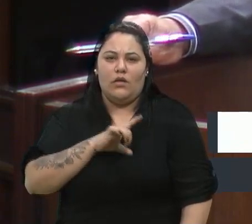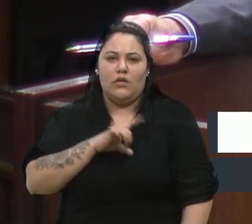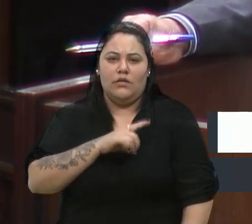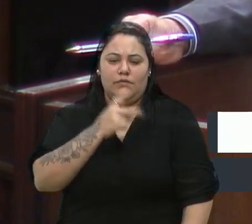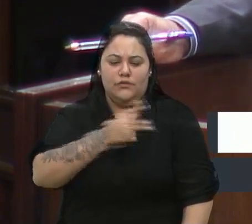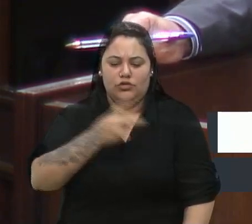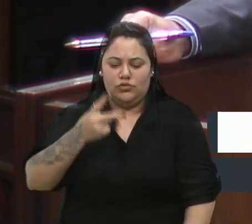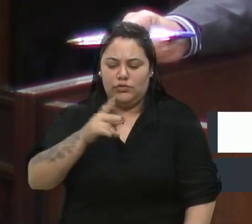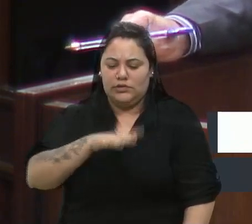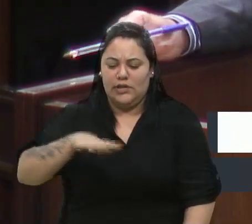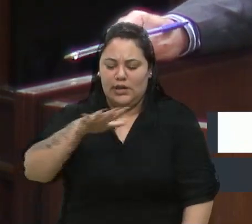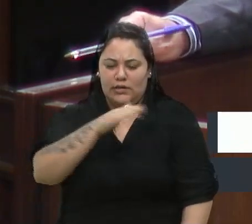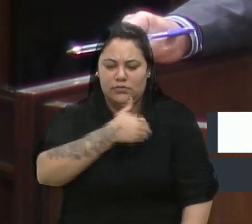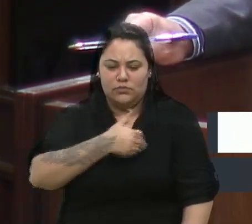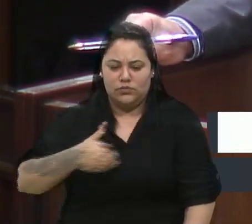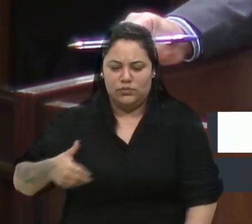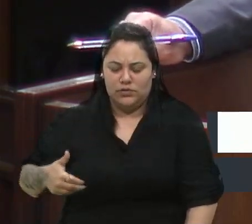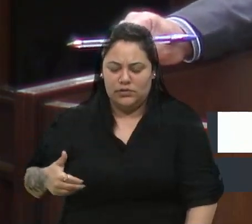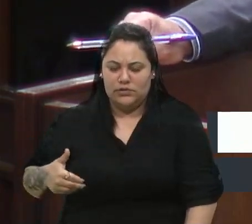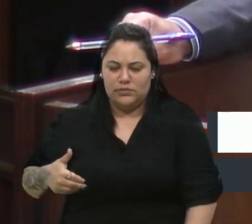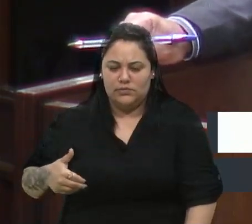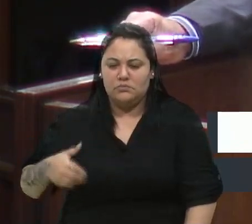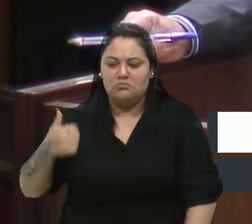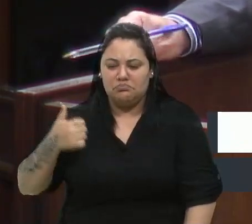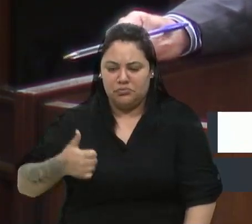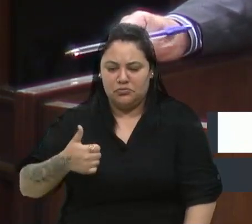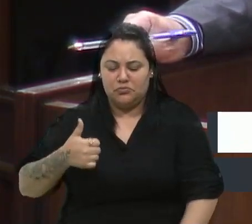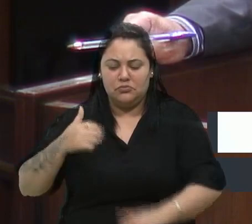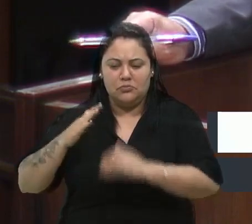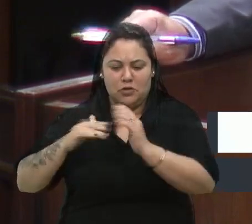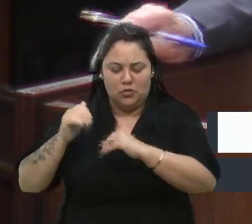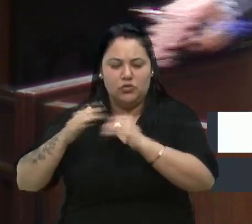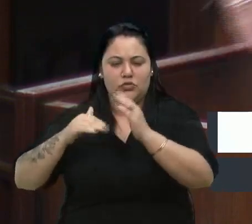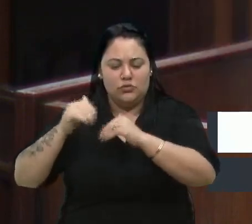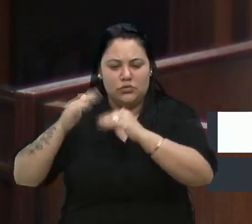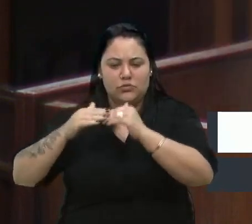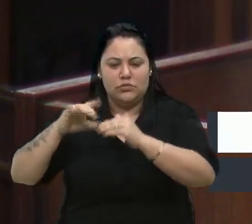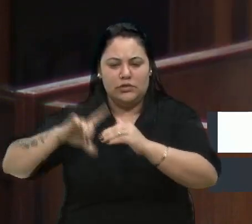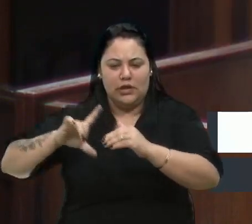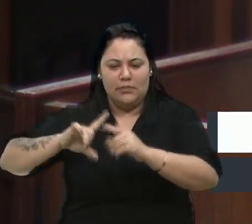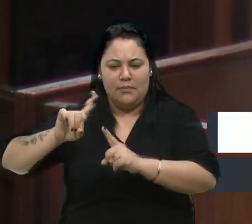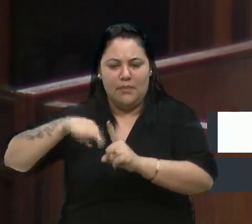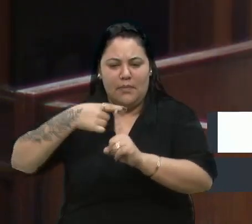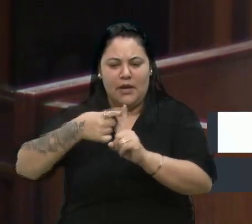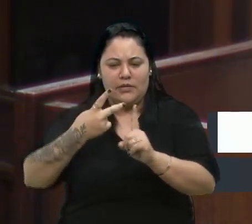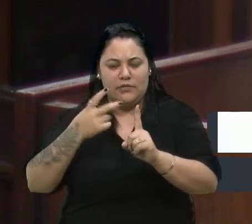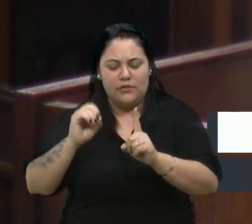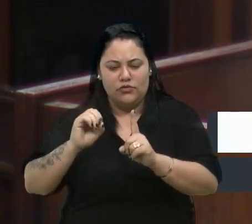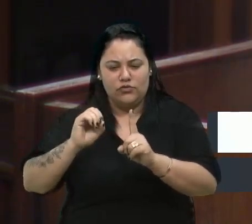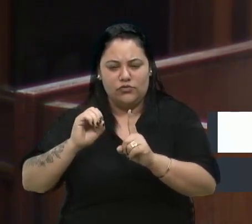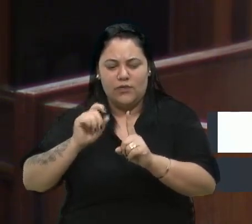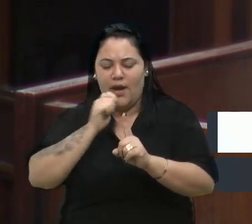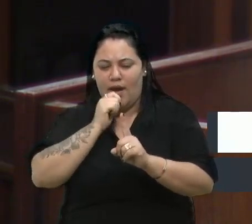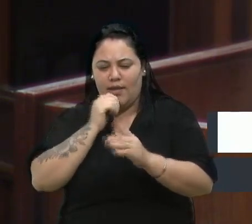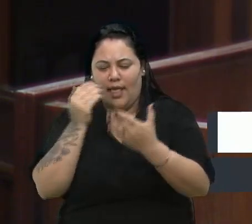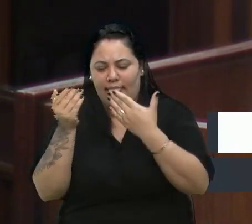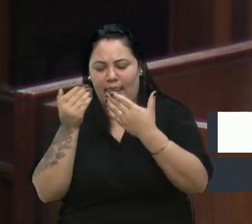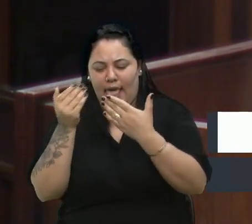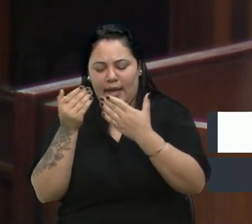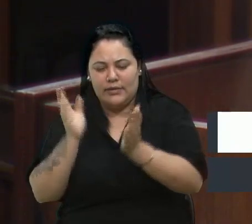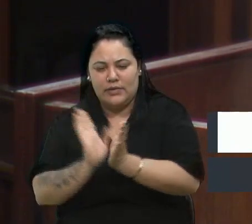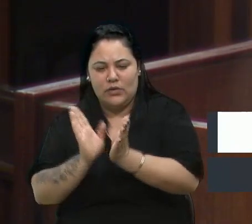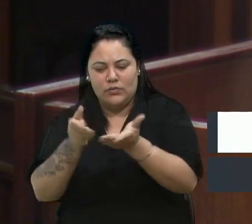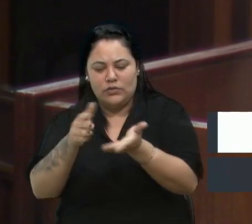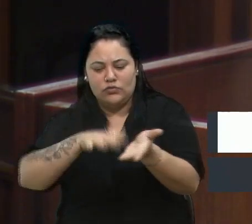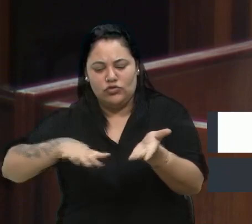áreas públicas válidas para construir, tem mais 20 que ainda estão sendo analisadas ali na Comissão de